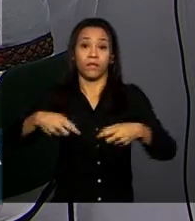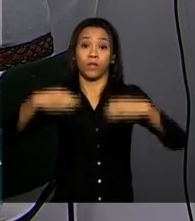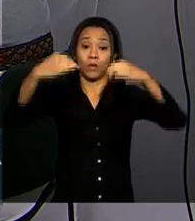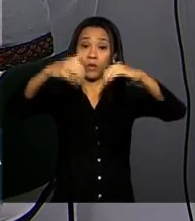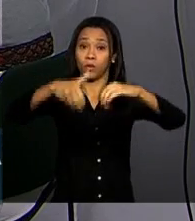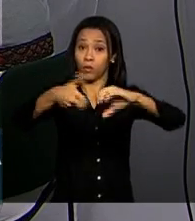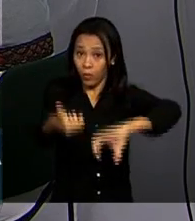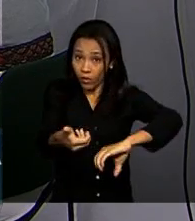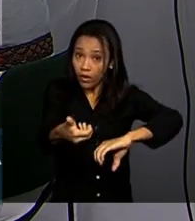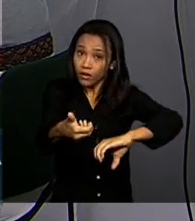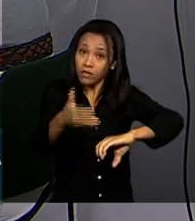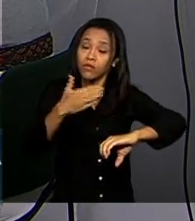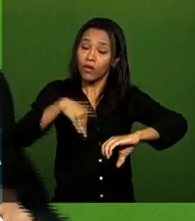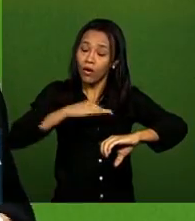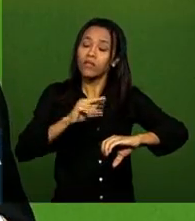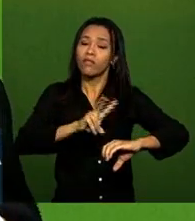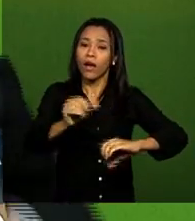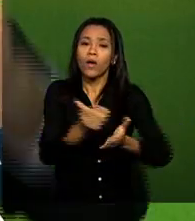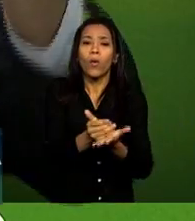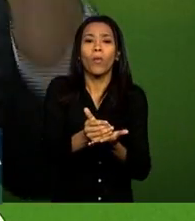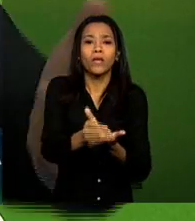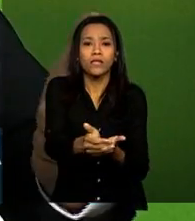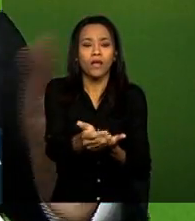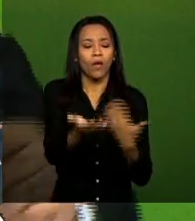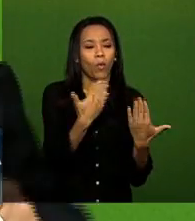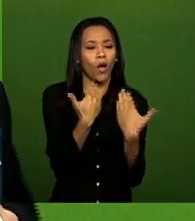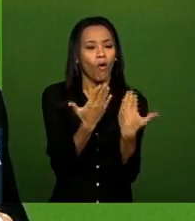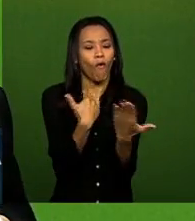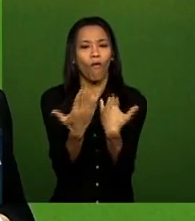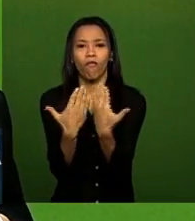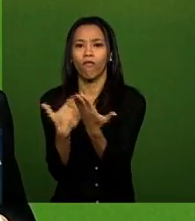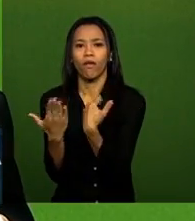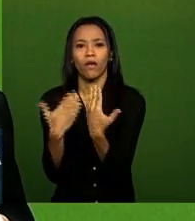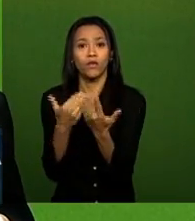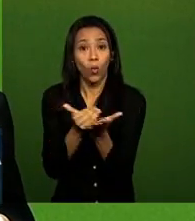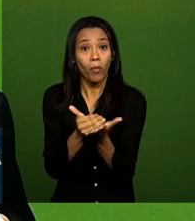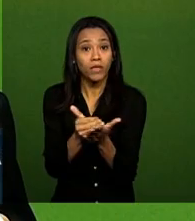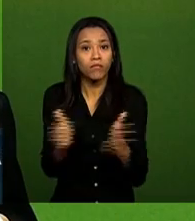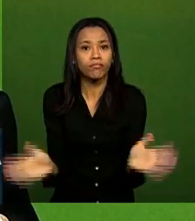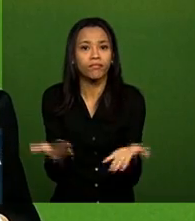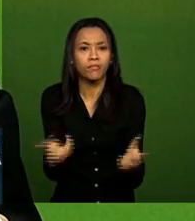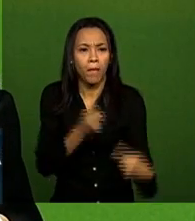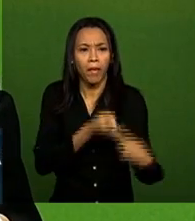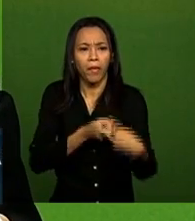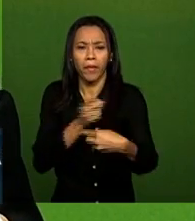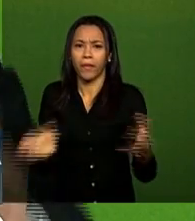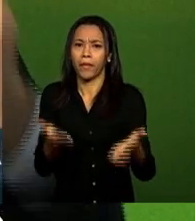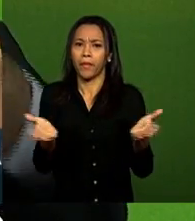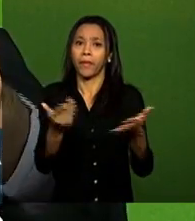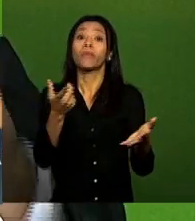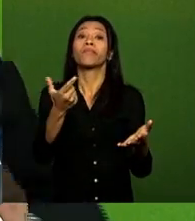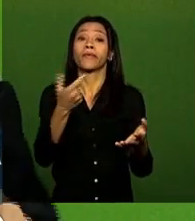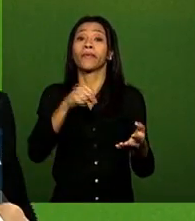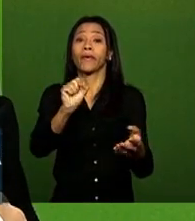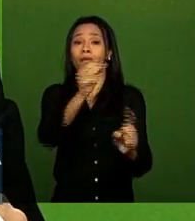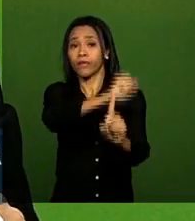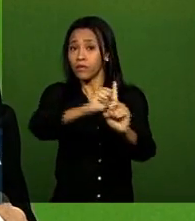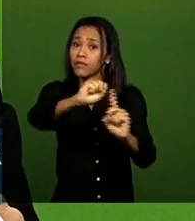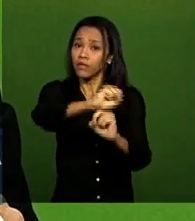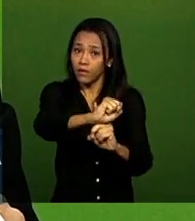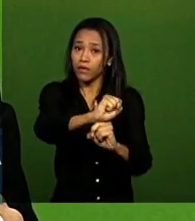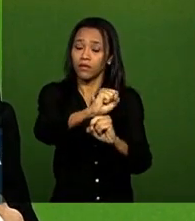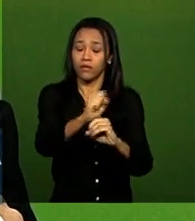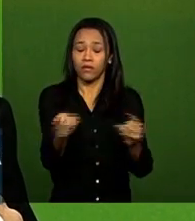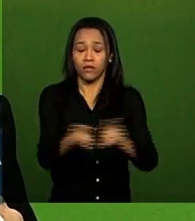pretendemos já iniciar um diálogo com a sociedade civil estimulando este debate eh o tema da regulação